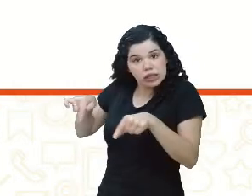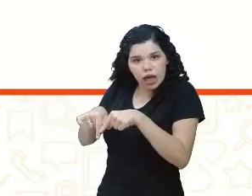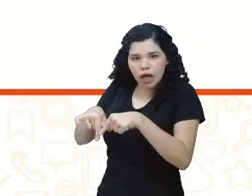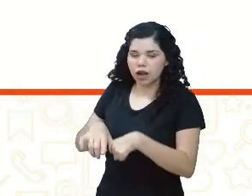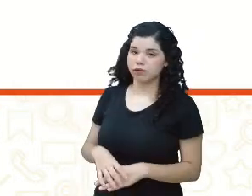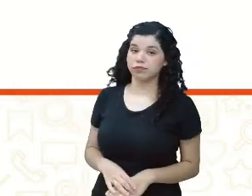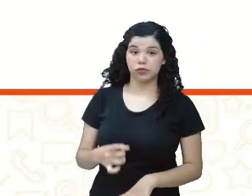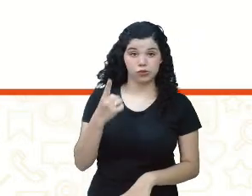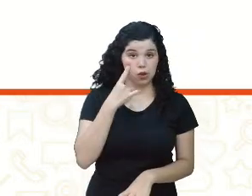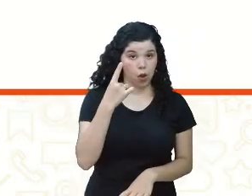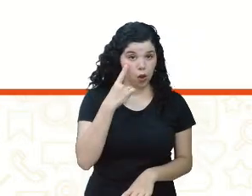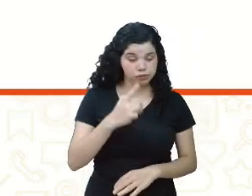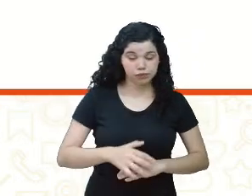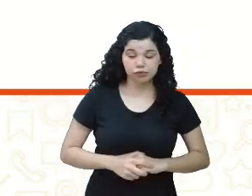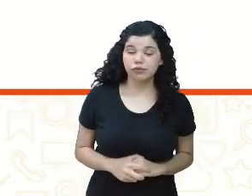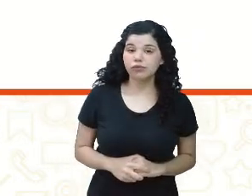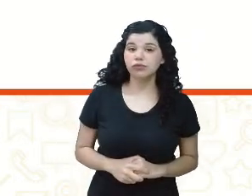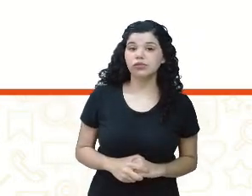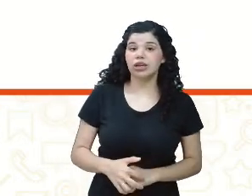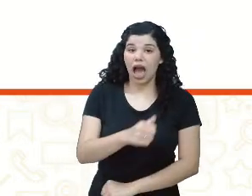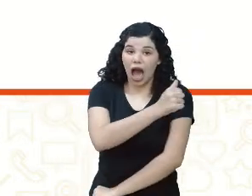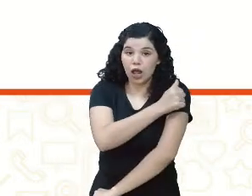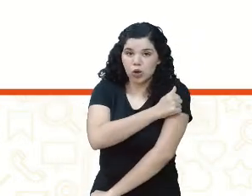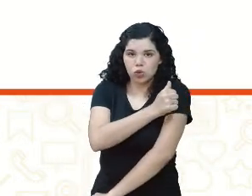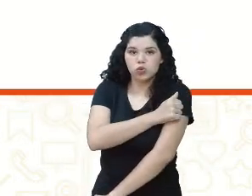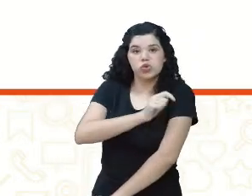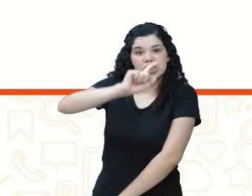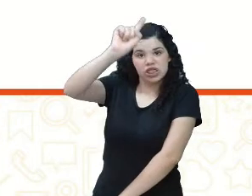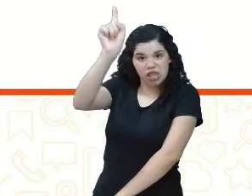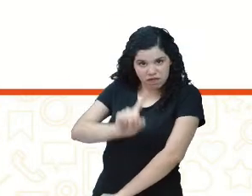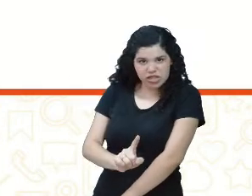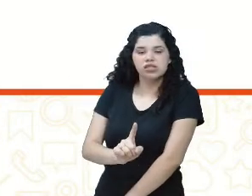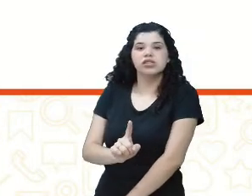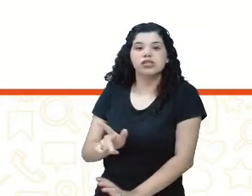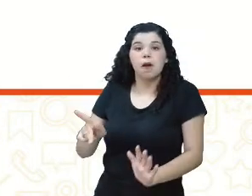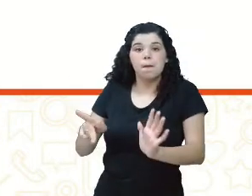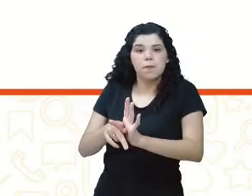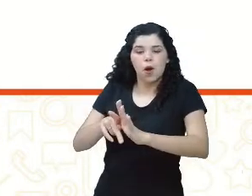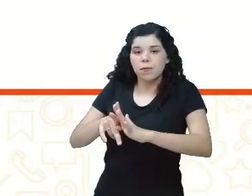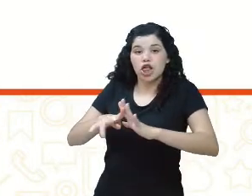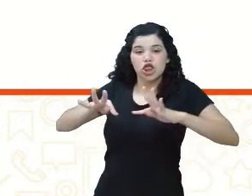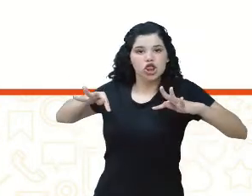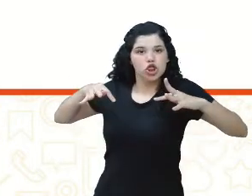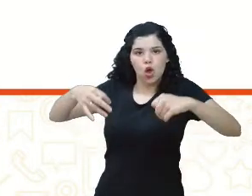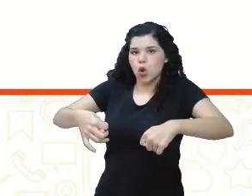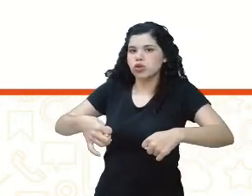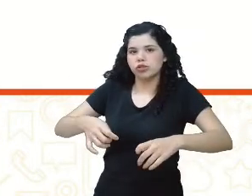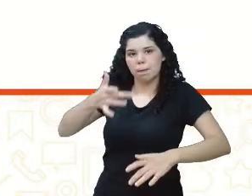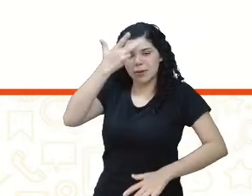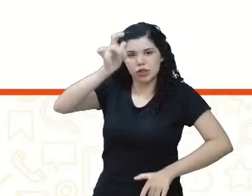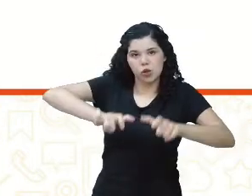com deficiência é um aluno de todos. O professor de sala de aula, ele vai ser